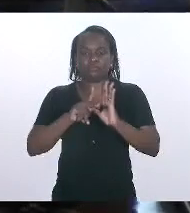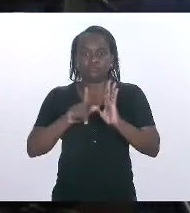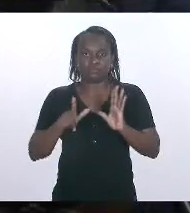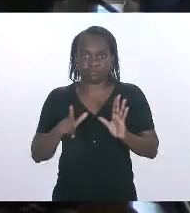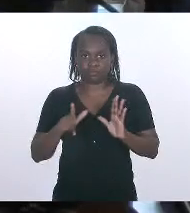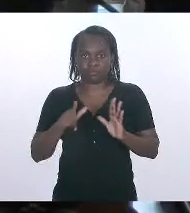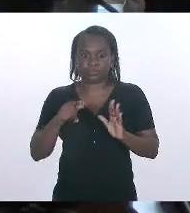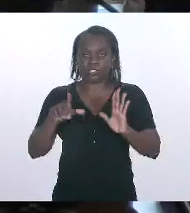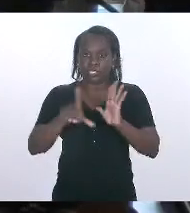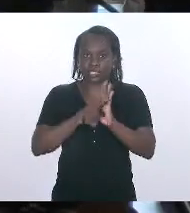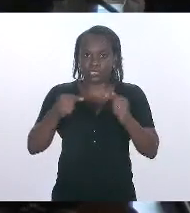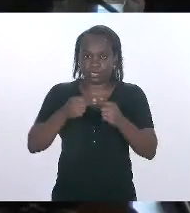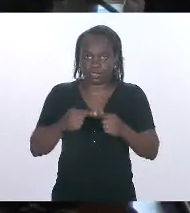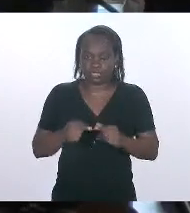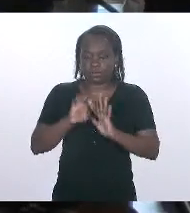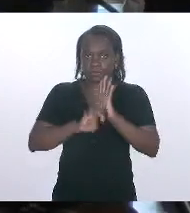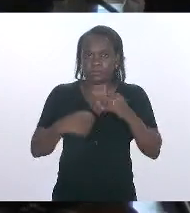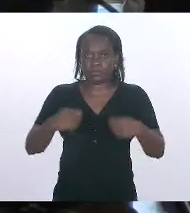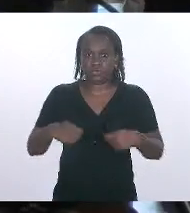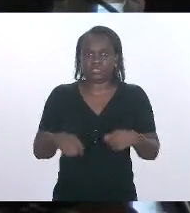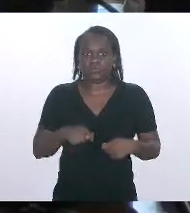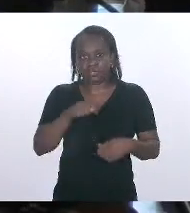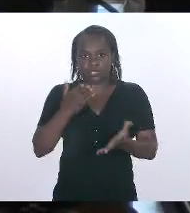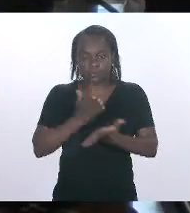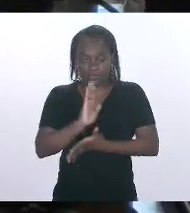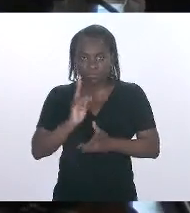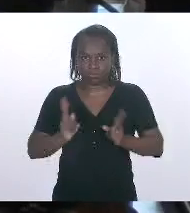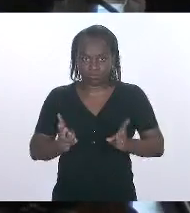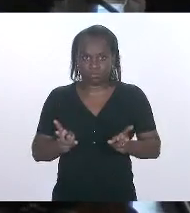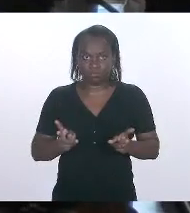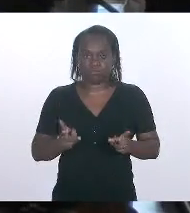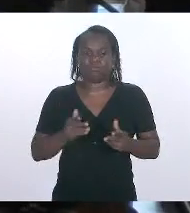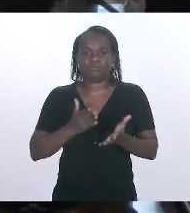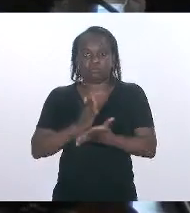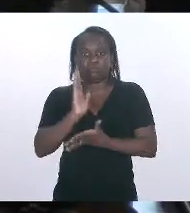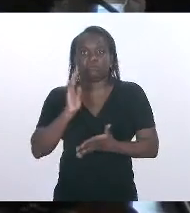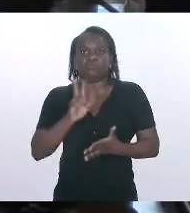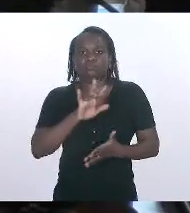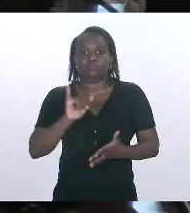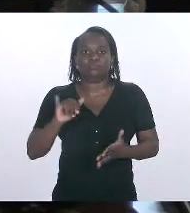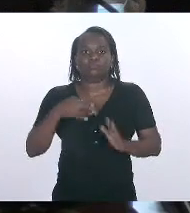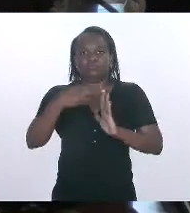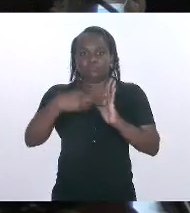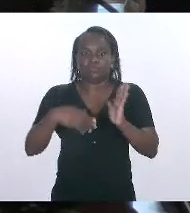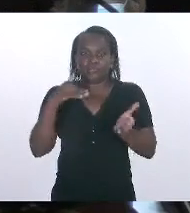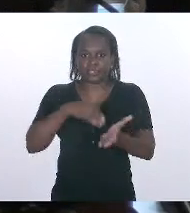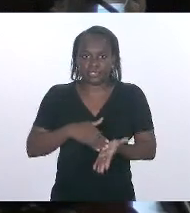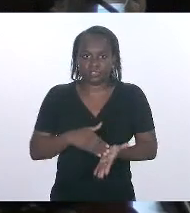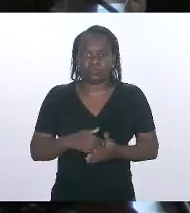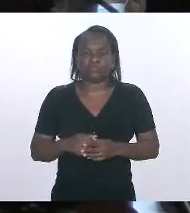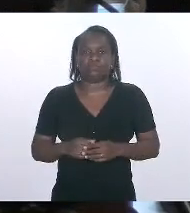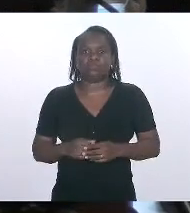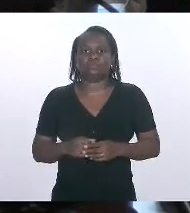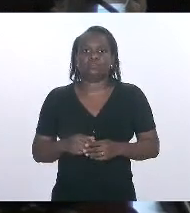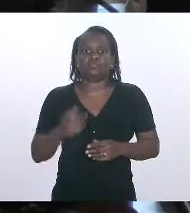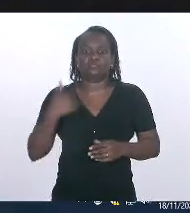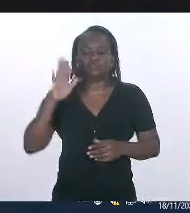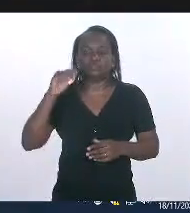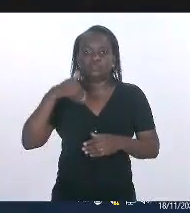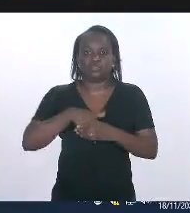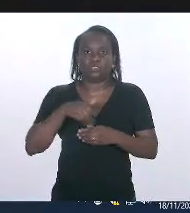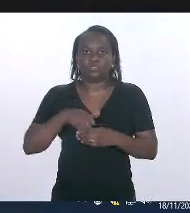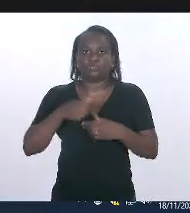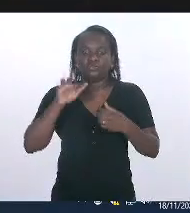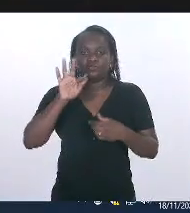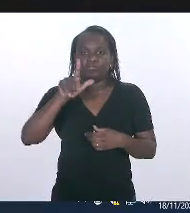a indicação legislativa assim emendada. Senhores que aprovam, como estão aprovados, vai à redação final. Declaração, senhor presidente.